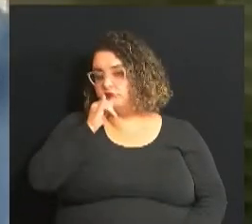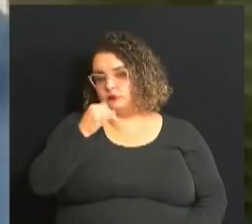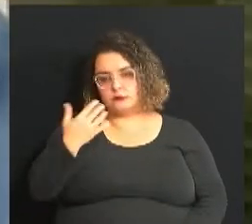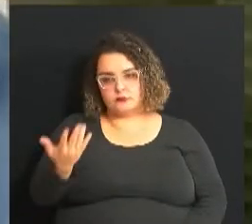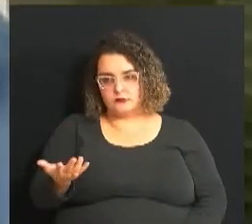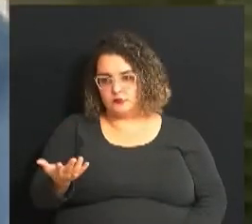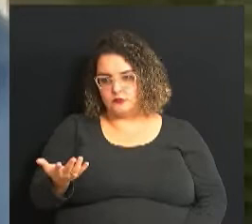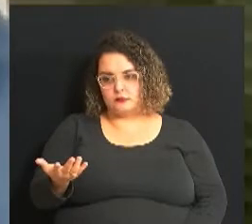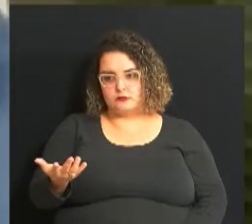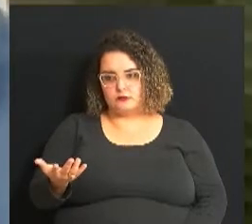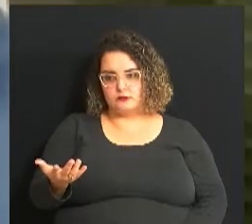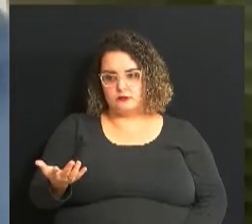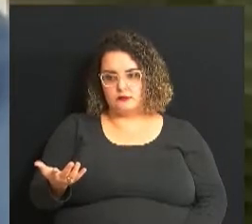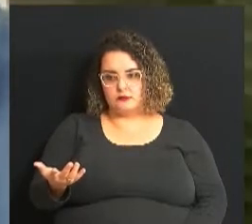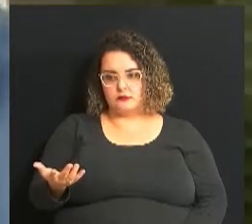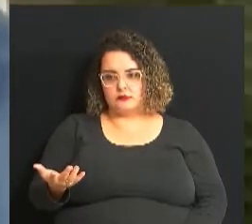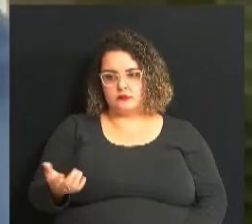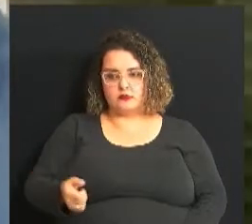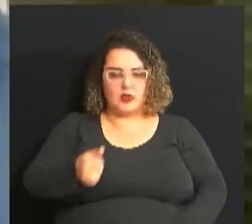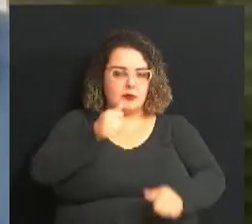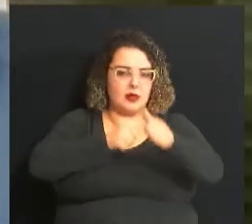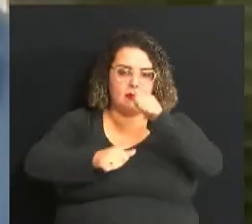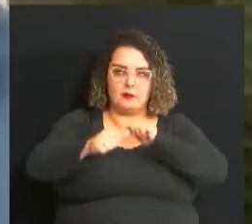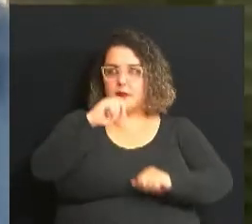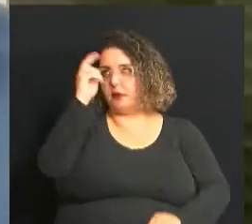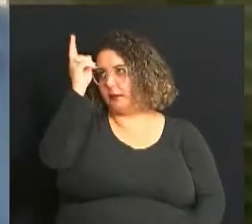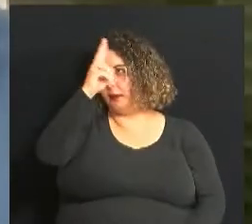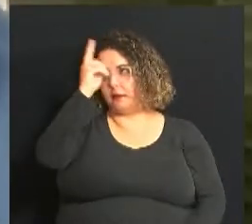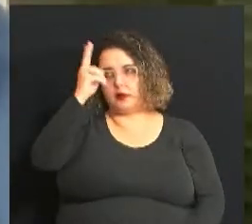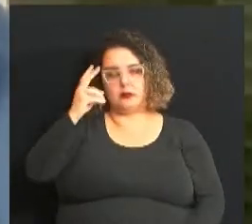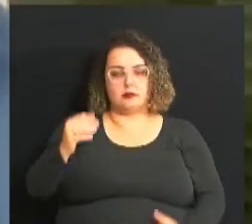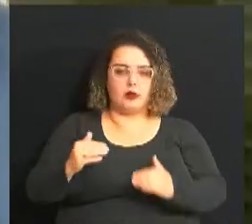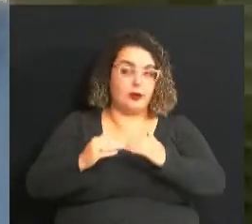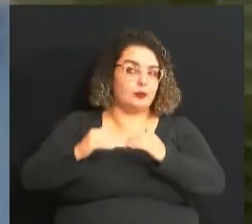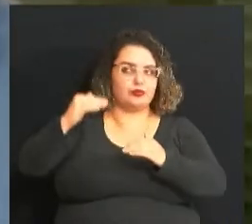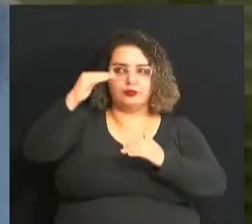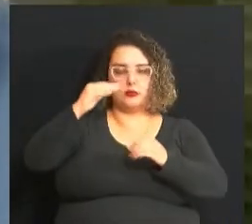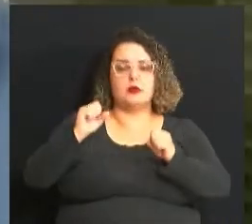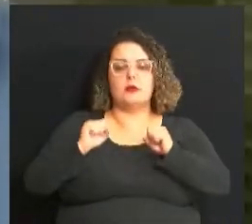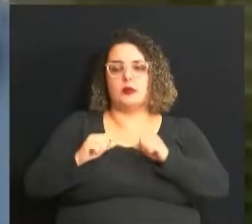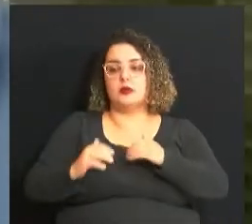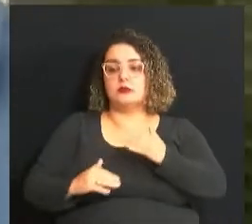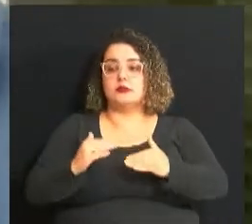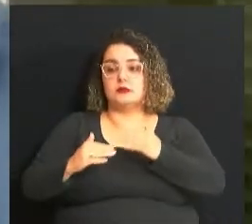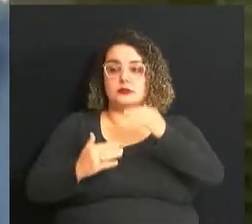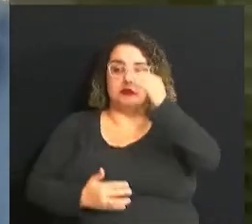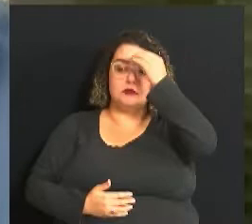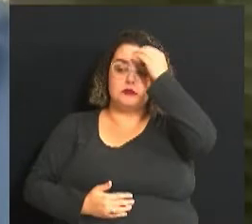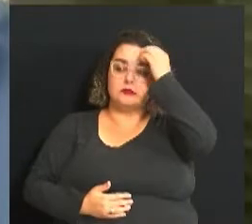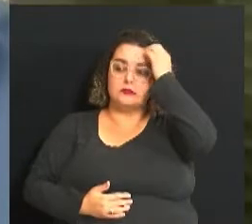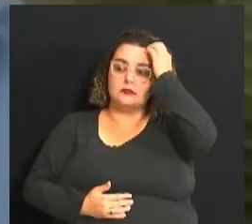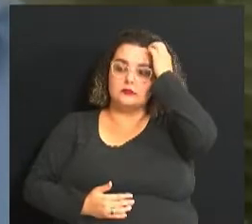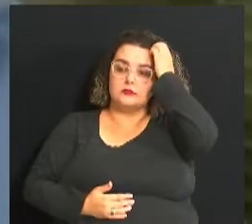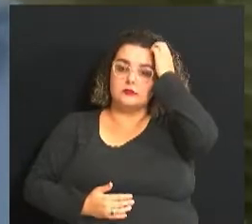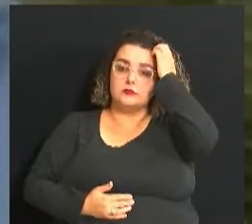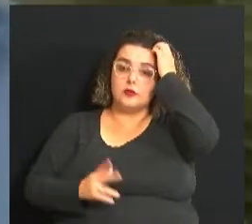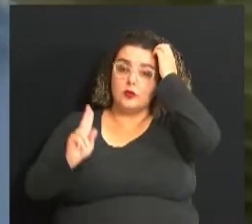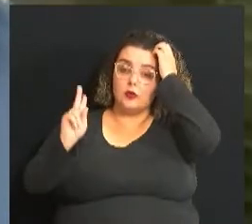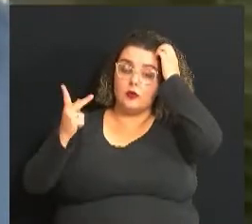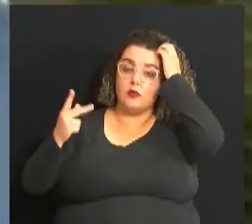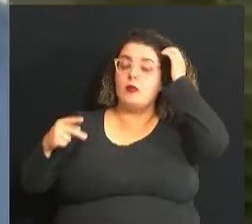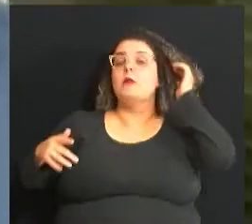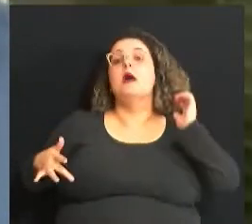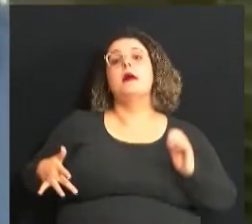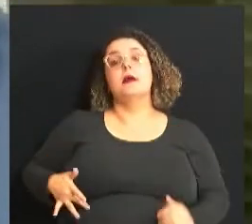nível de ingesta alcoólica acima do normal, eles podem desenvolver uma hepatite e depois cirrose, que às vezes é uma